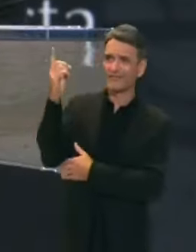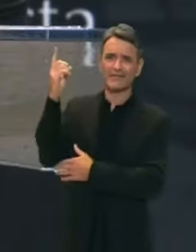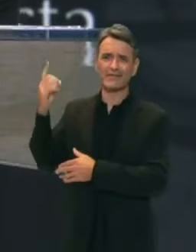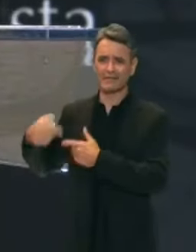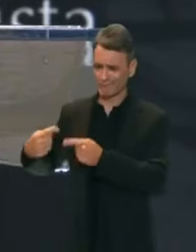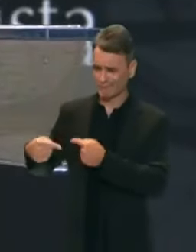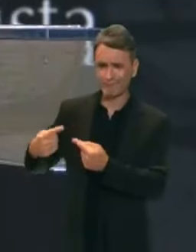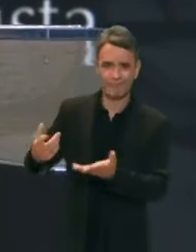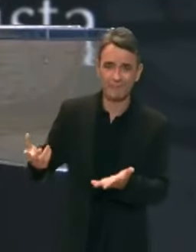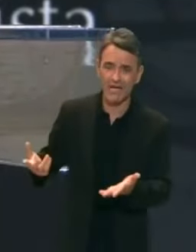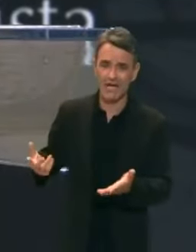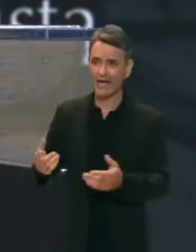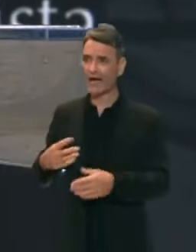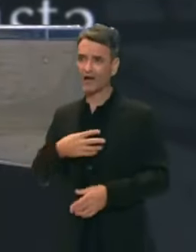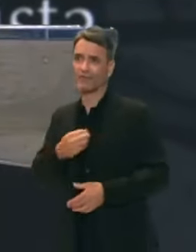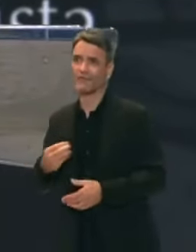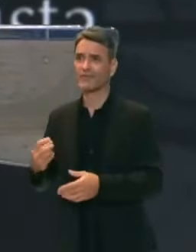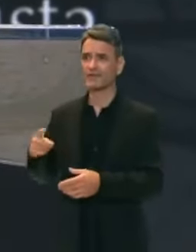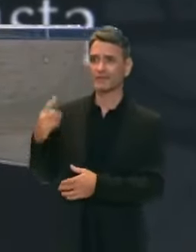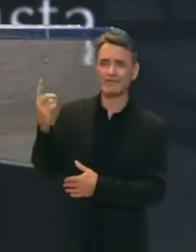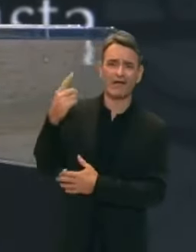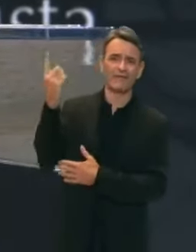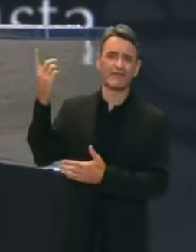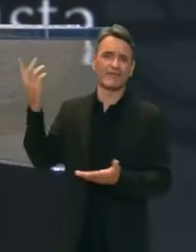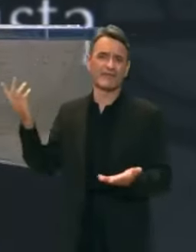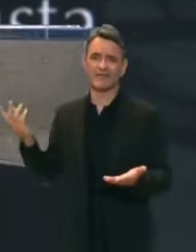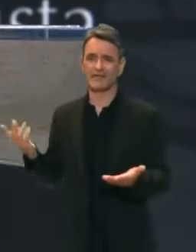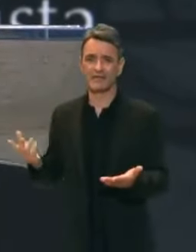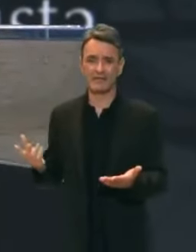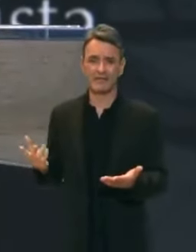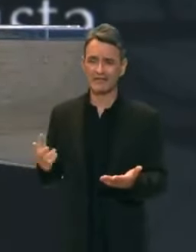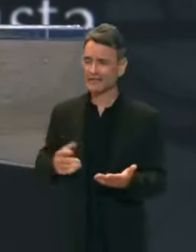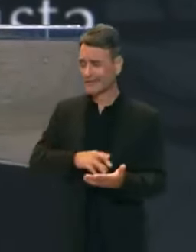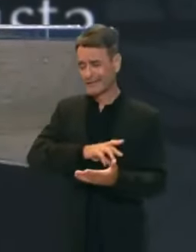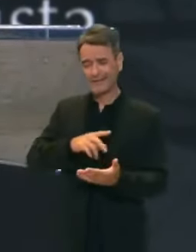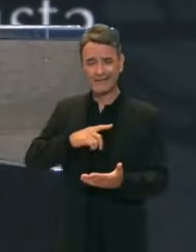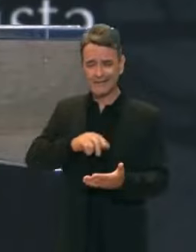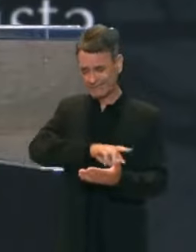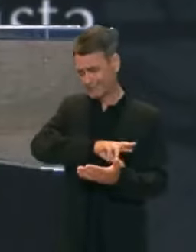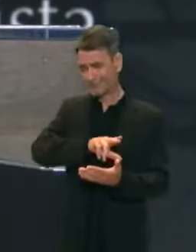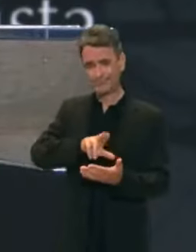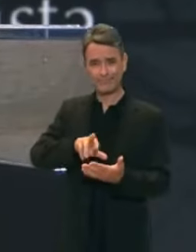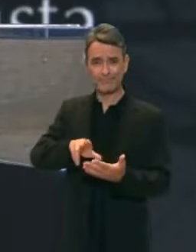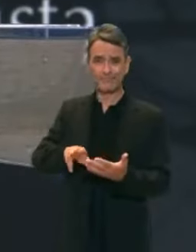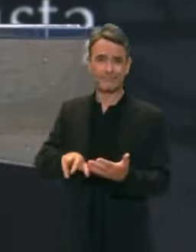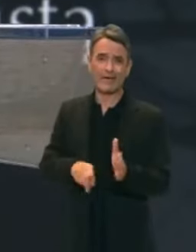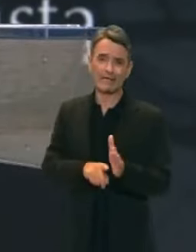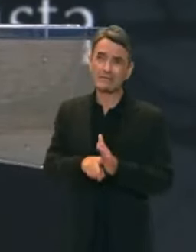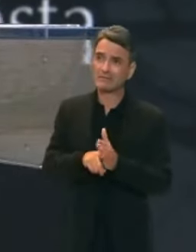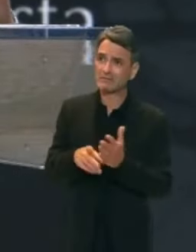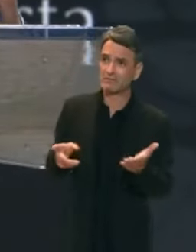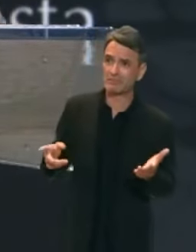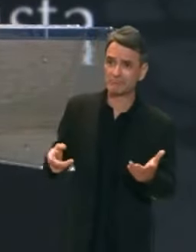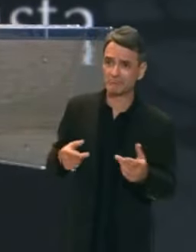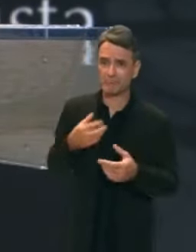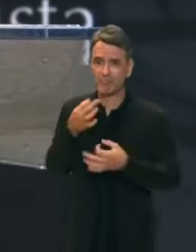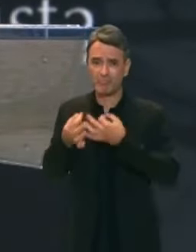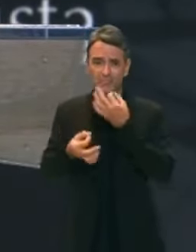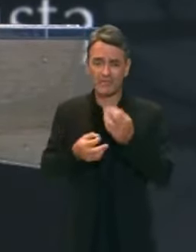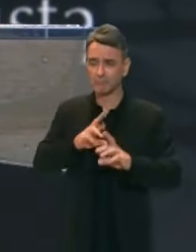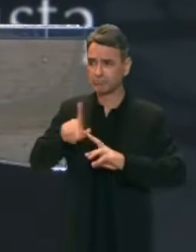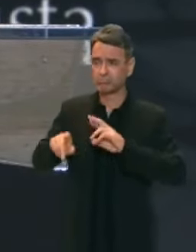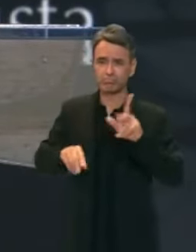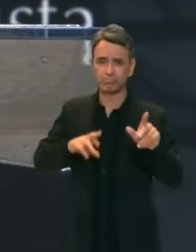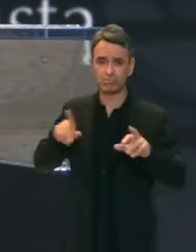vai dizer que é o filho de Davi, alguém da linhagem de Davi, então que vai assimilando o conhecimento, o temor